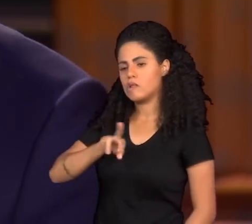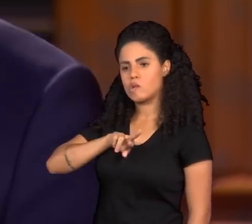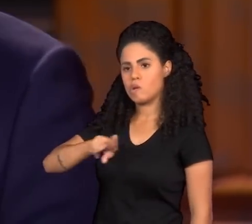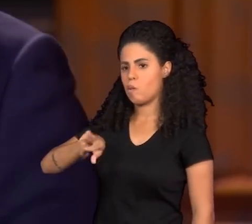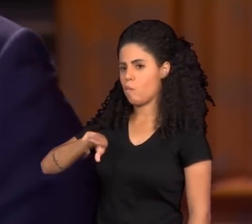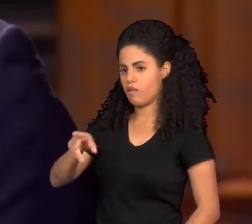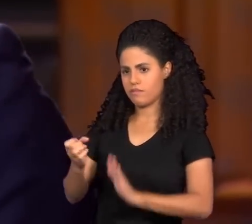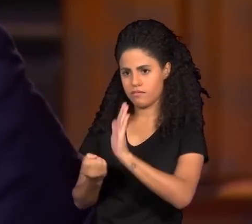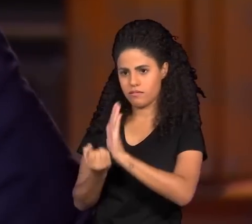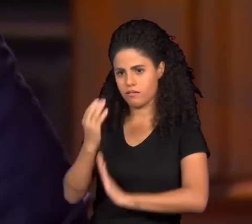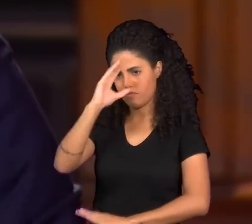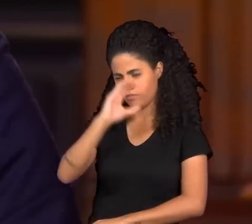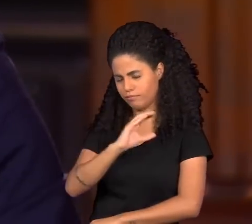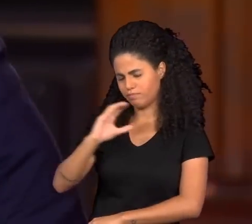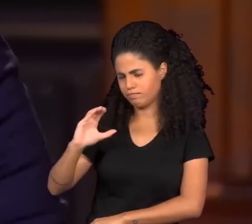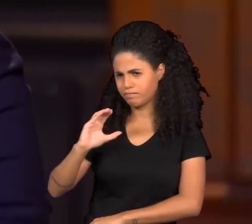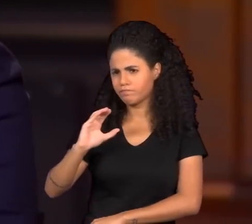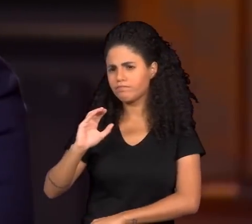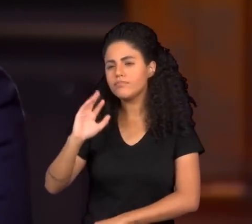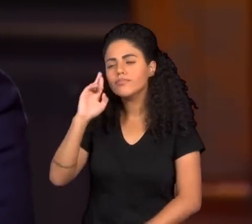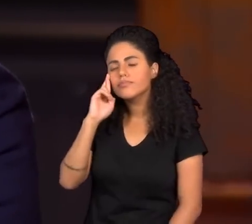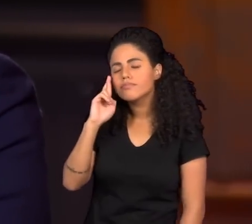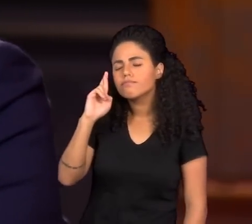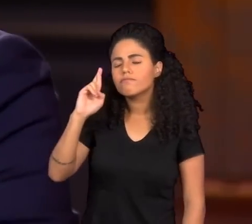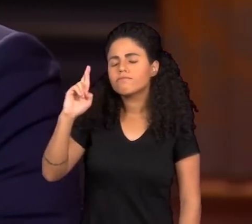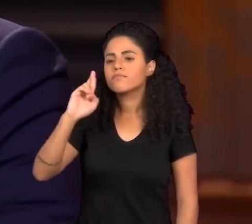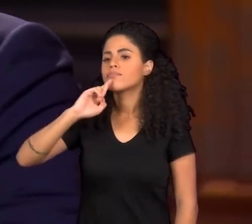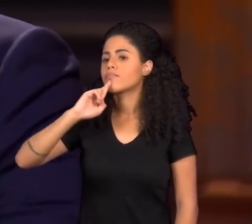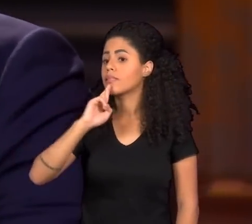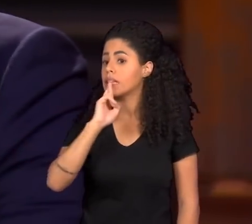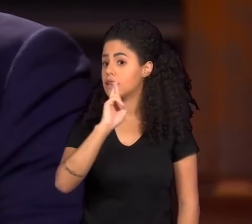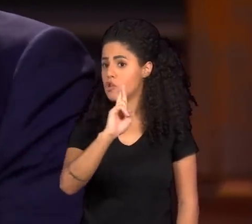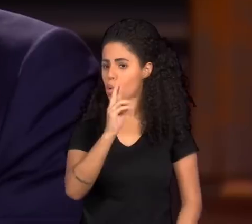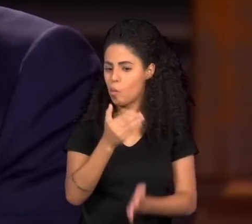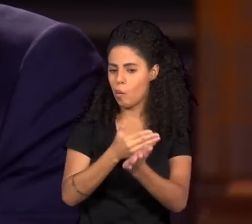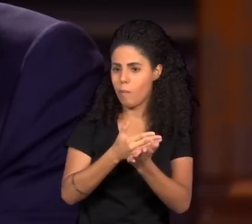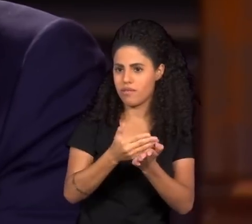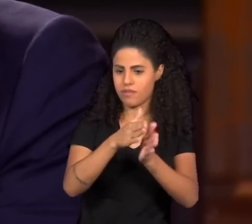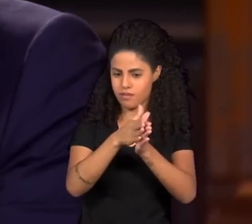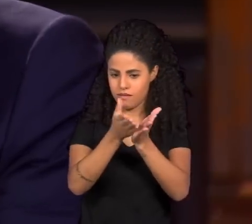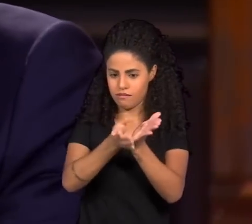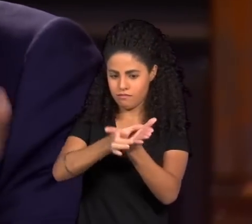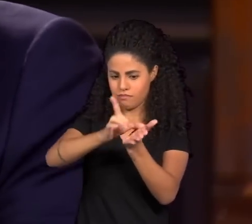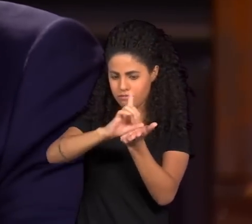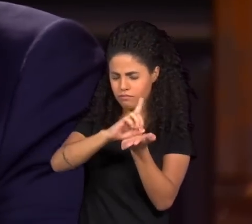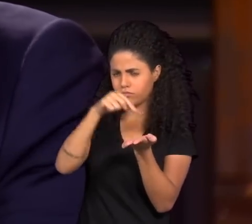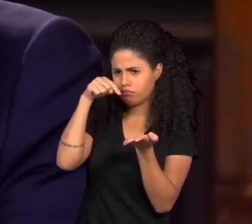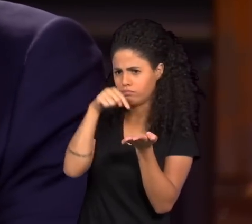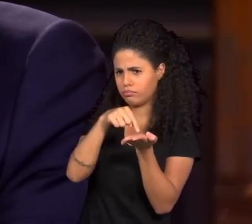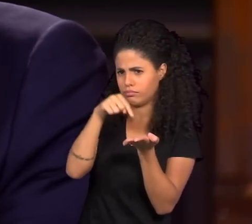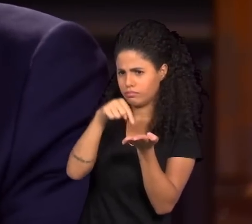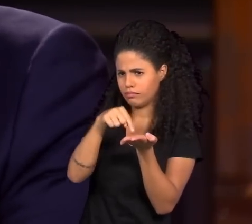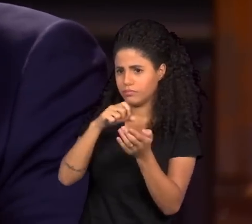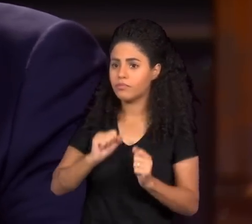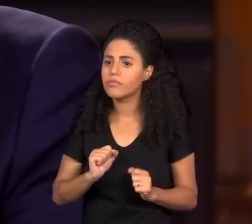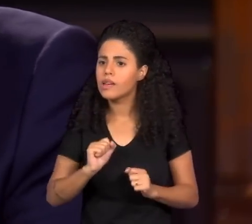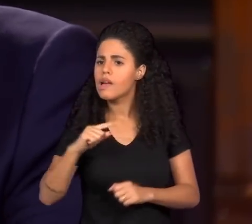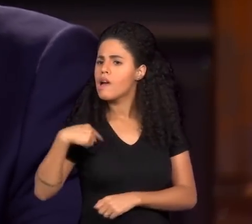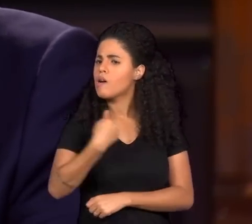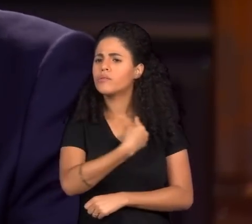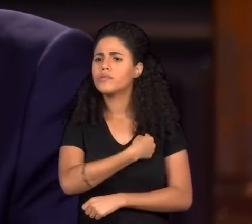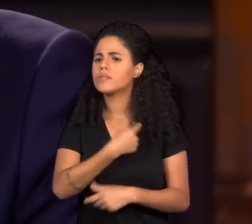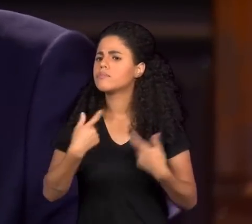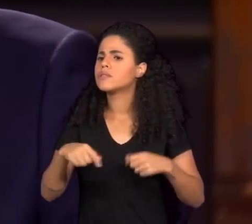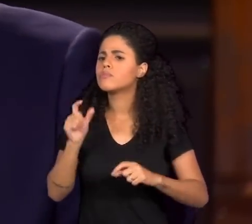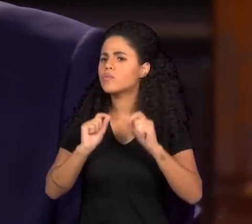Senhor foi muito claro naquela resposta, e vou começar biblicamente. A quem devemos? Devemos pagar